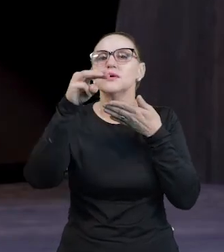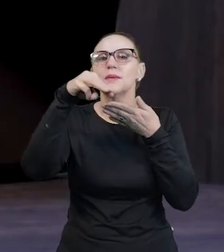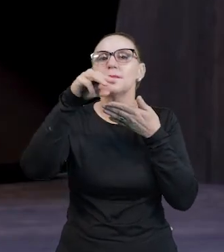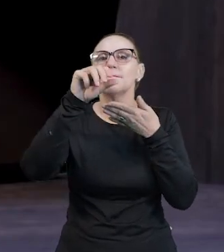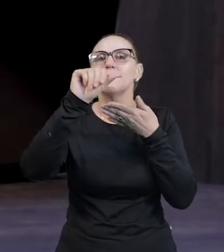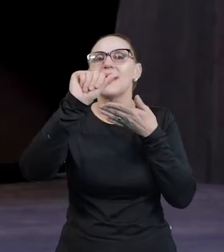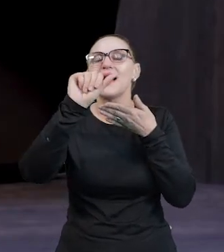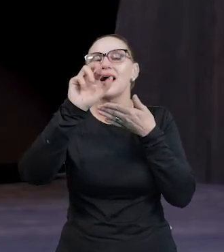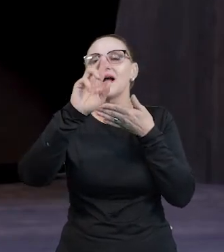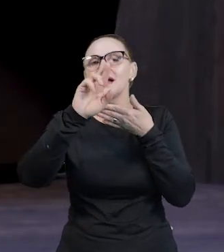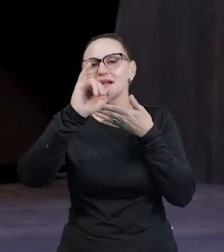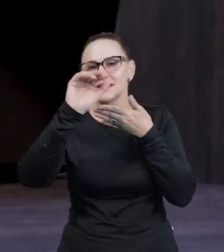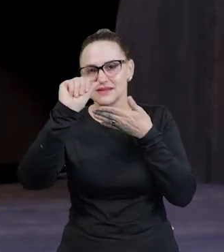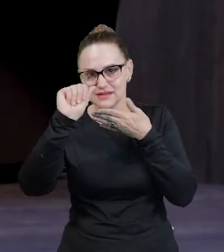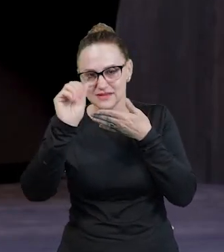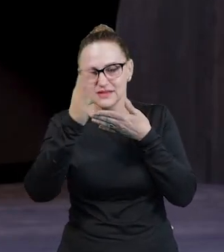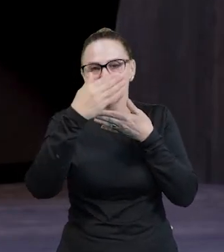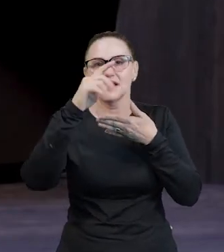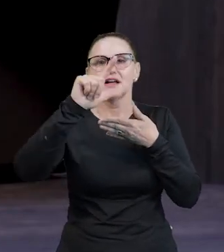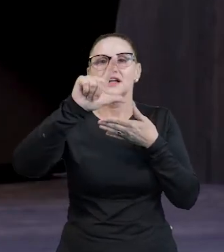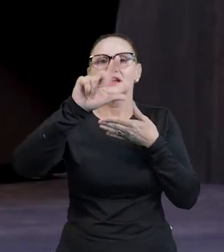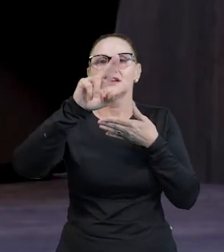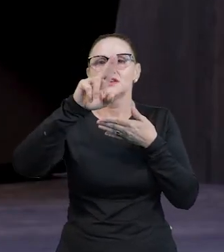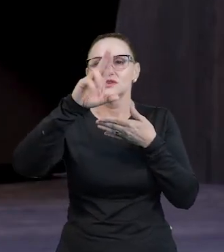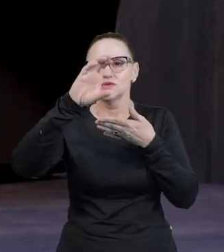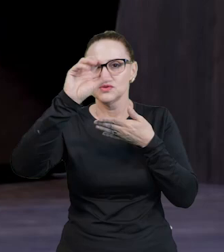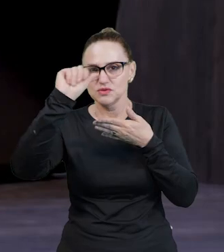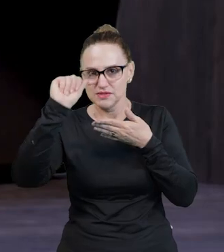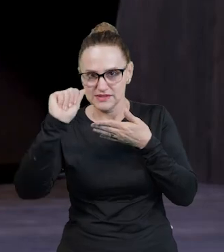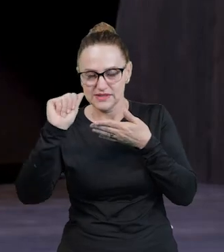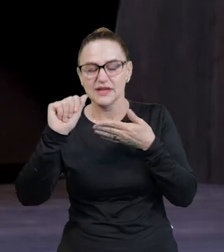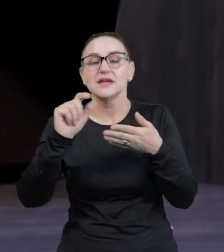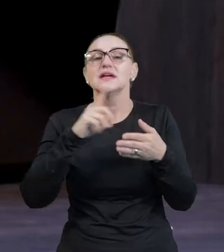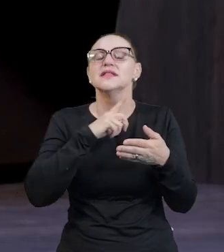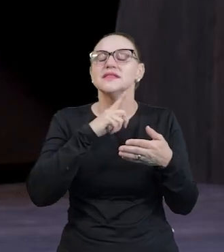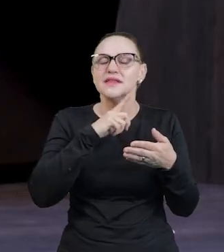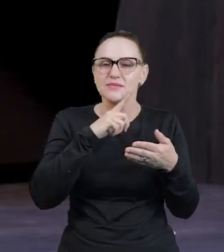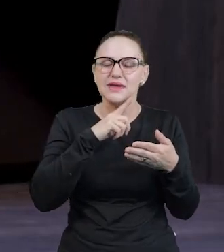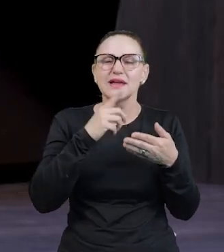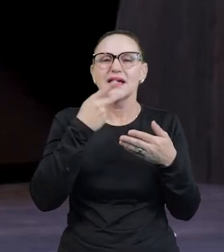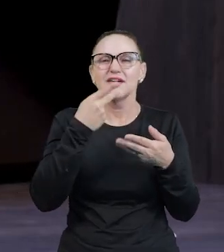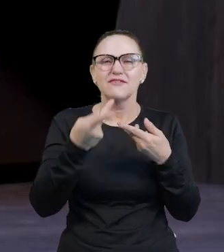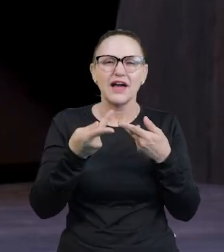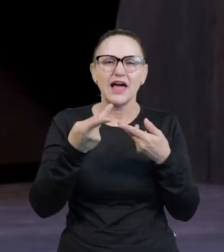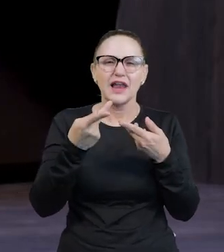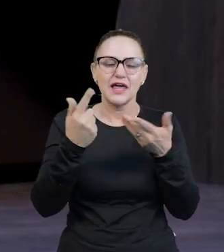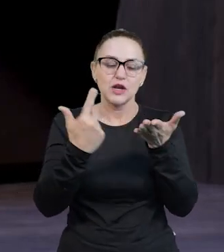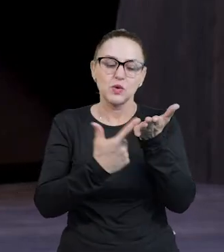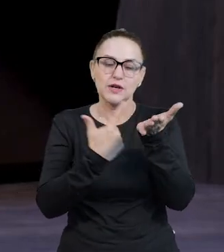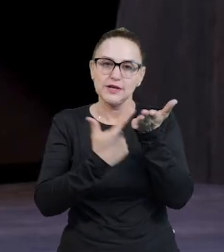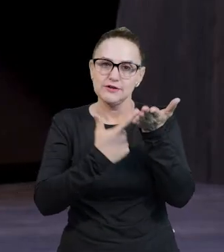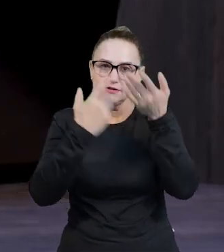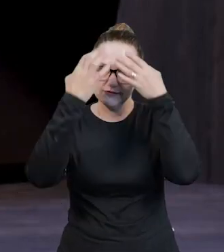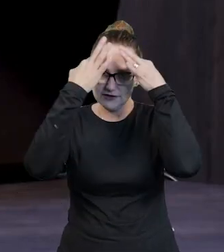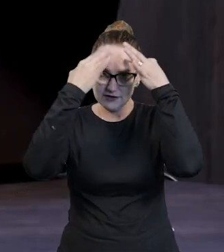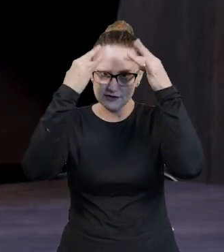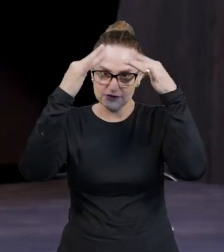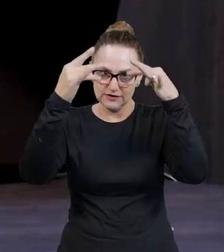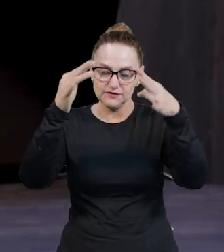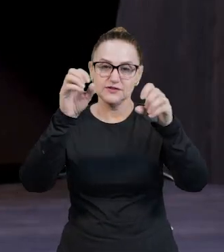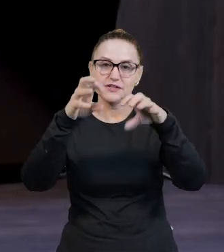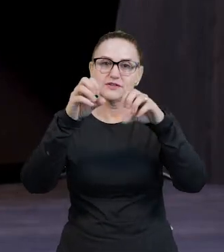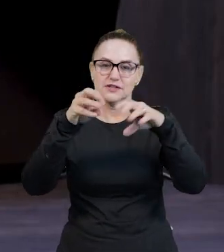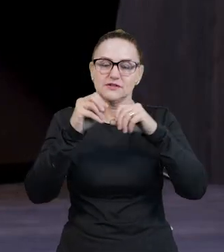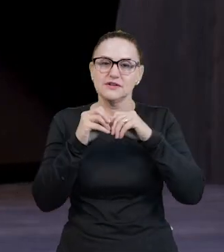Arruda Aranha. E também em seu livro Filosofia da Educação, ela vai falar sobre o que é a